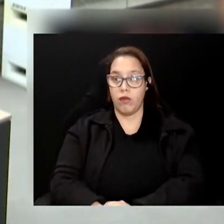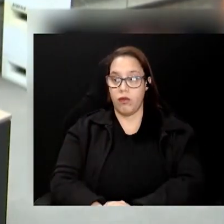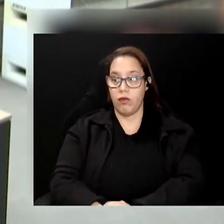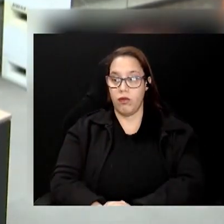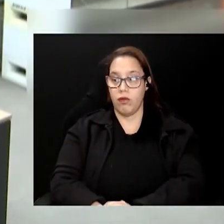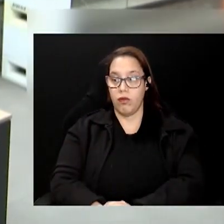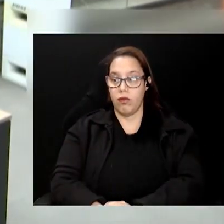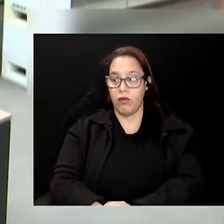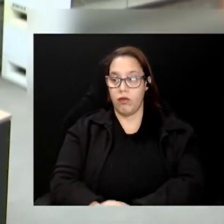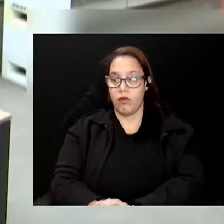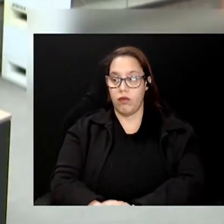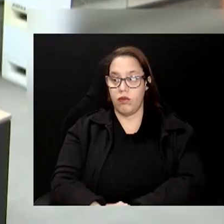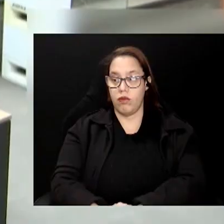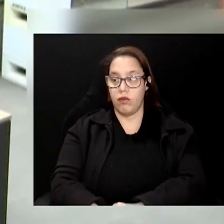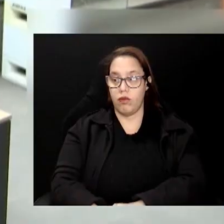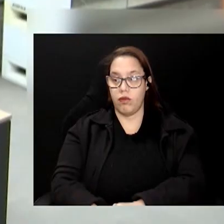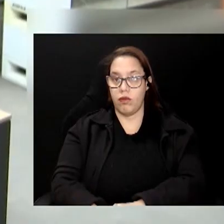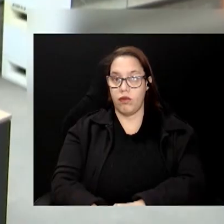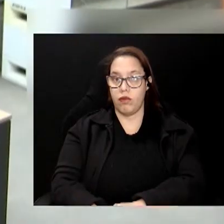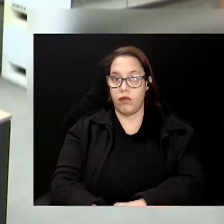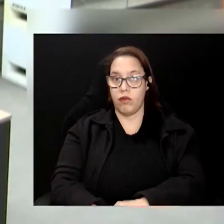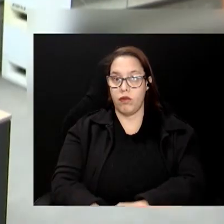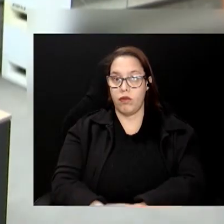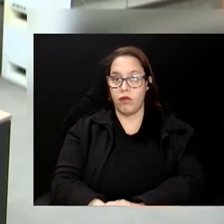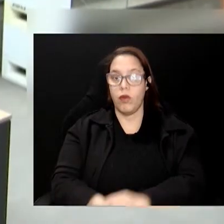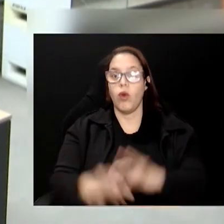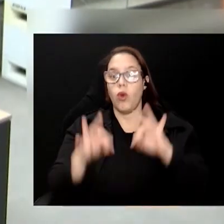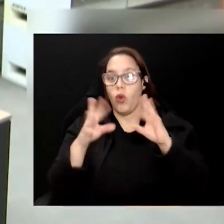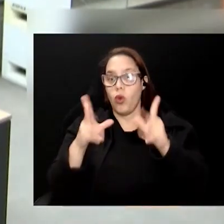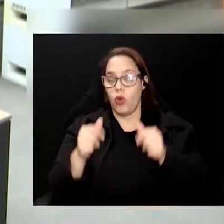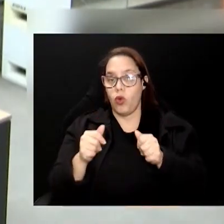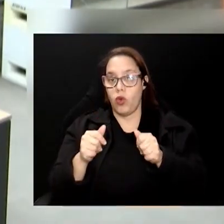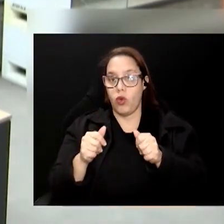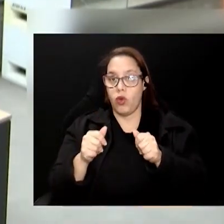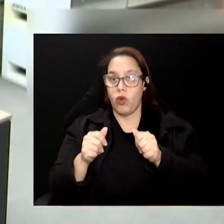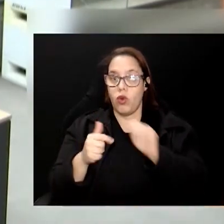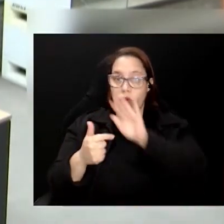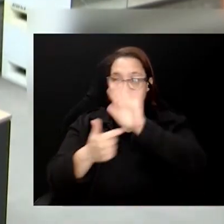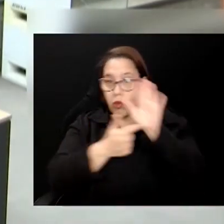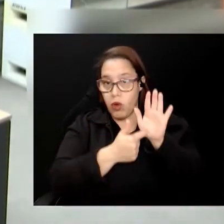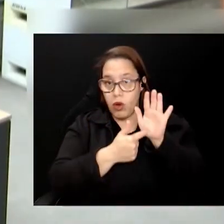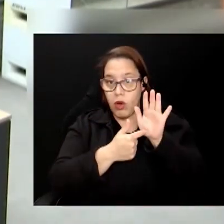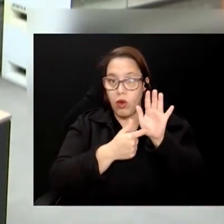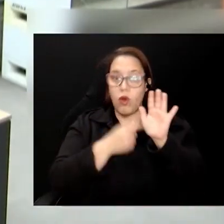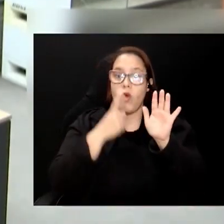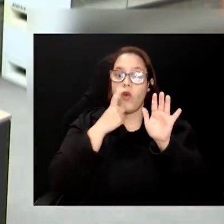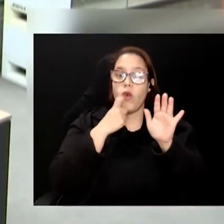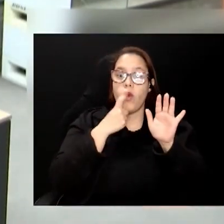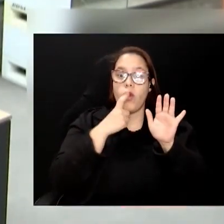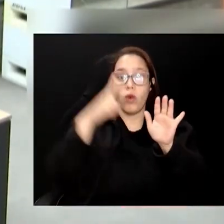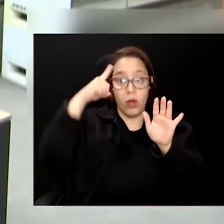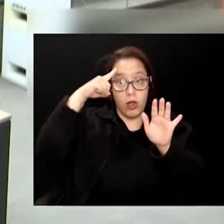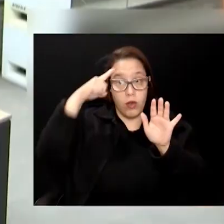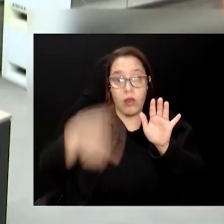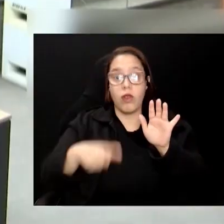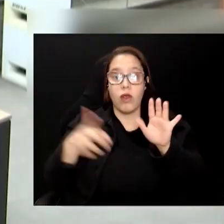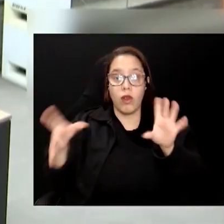Então, todos aqueles que eu sinalizei ali com vermelho estão diretamente ligados a essa